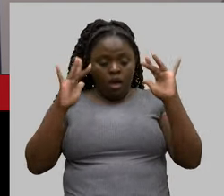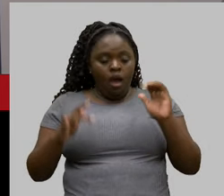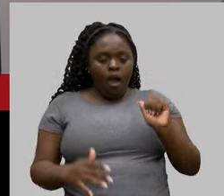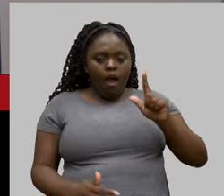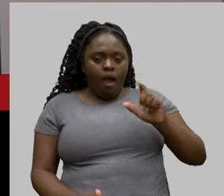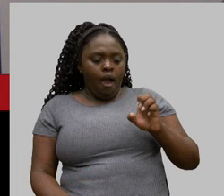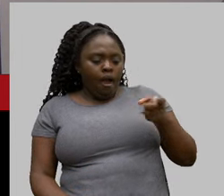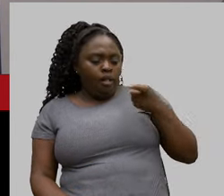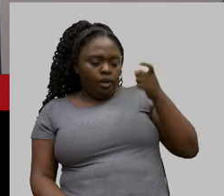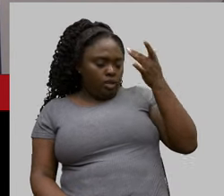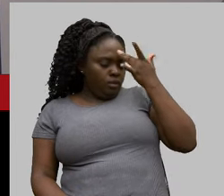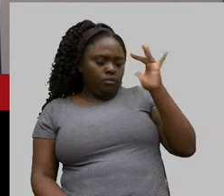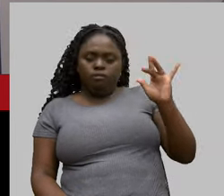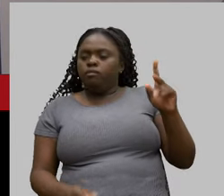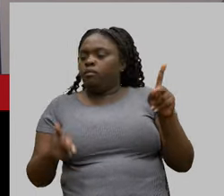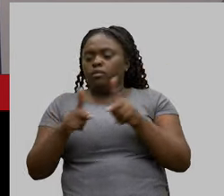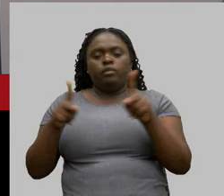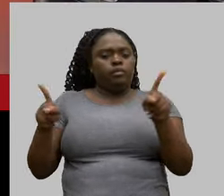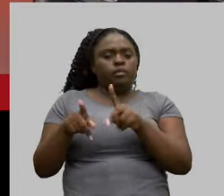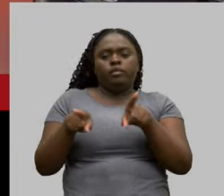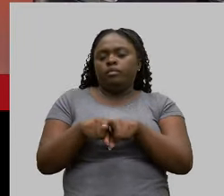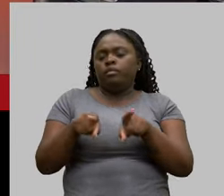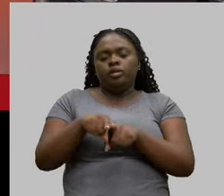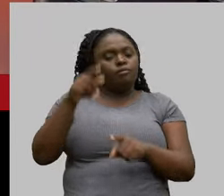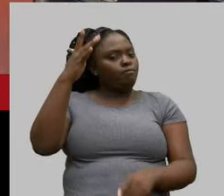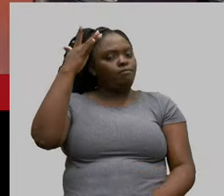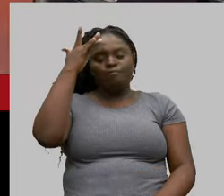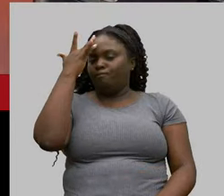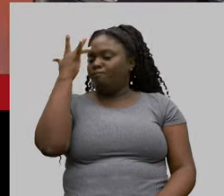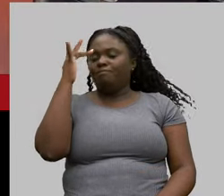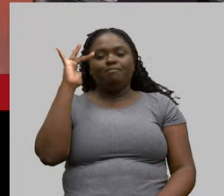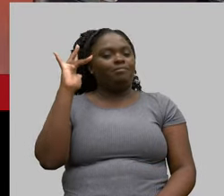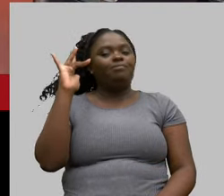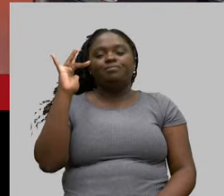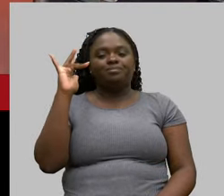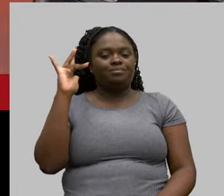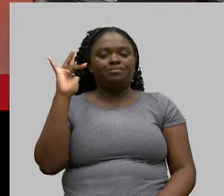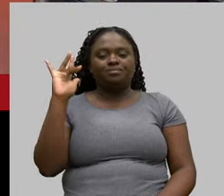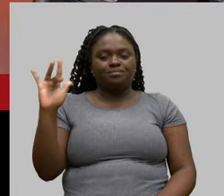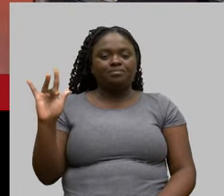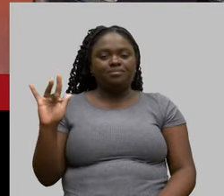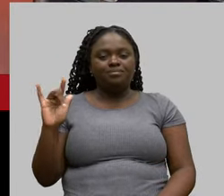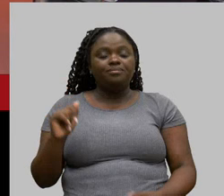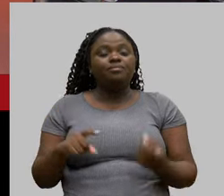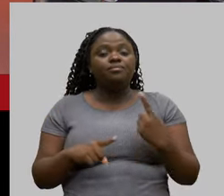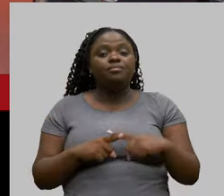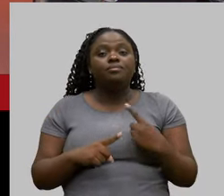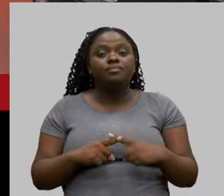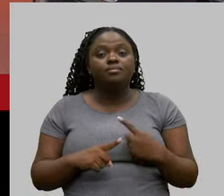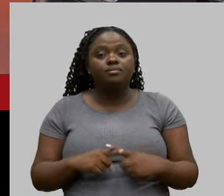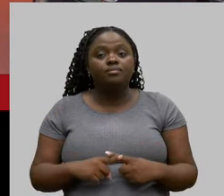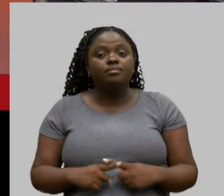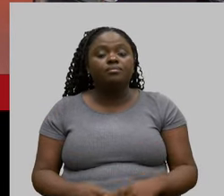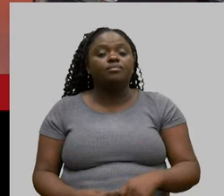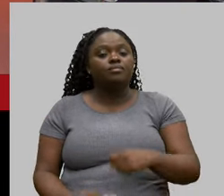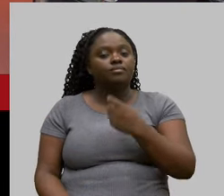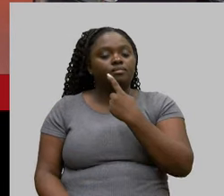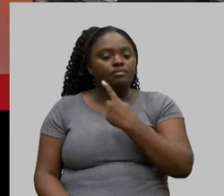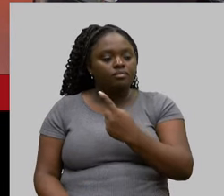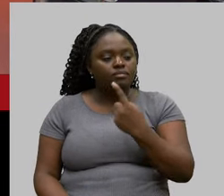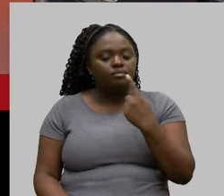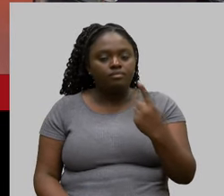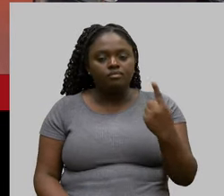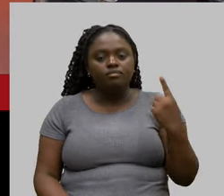não sabe o professor Nazário também não sabe e a Maria Júlia também não sabe porque cada regime próprio